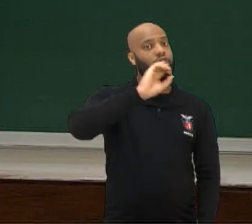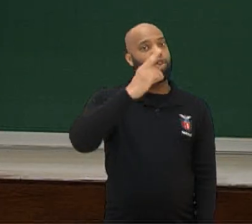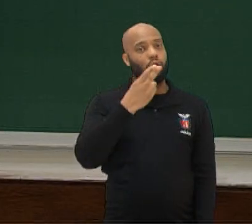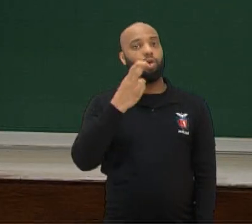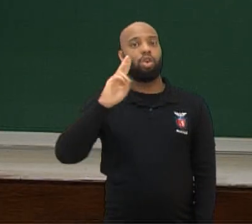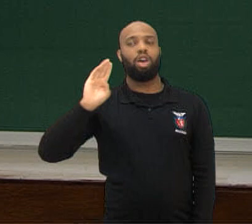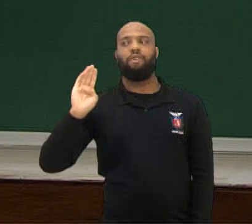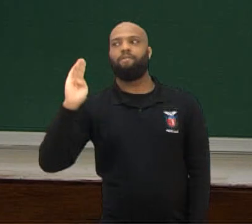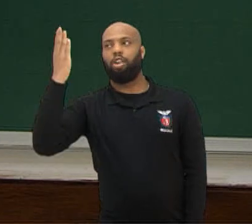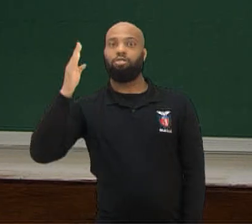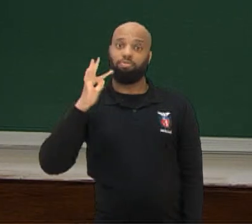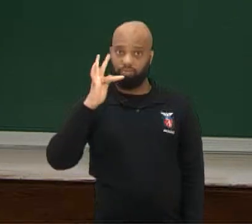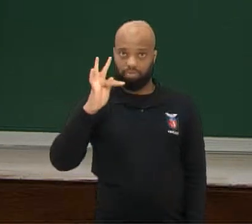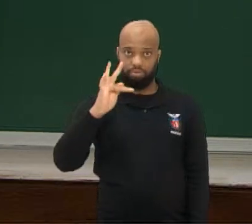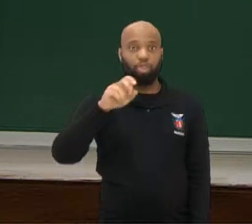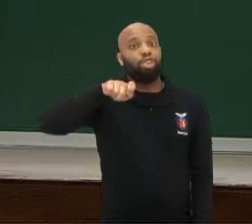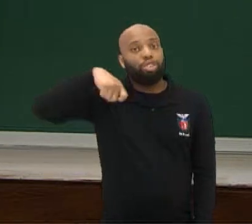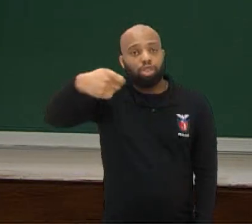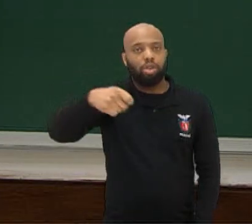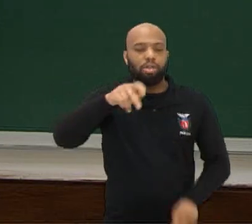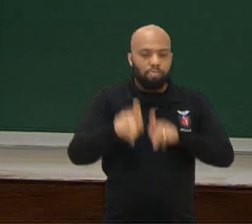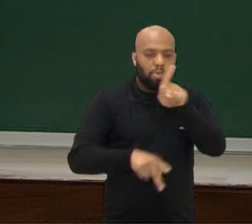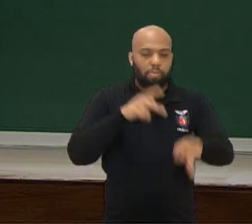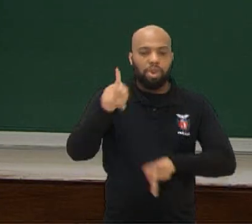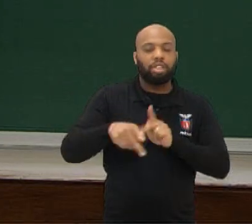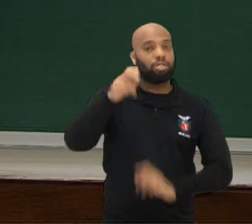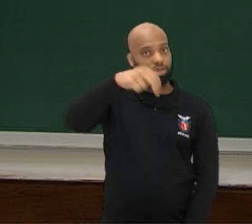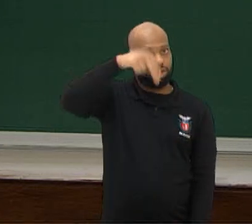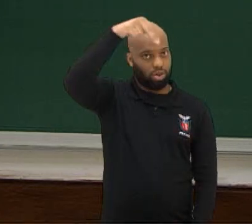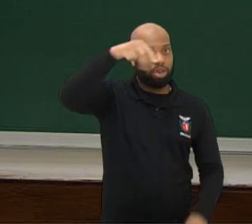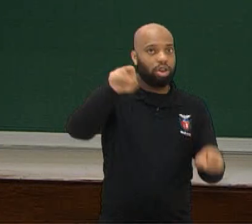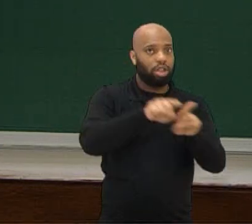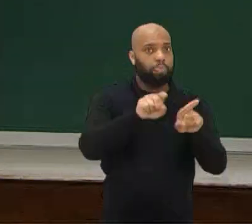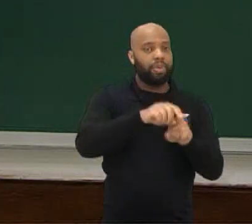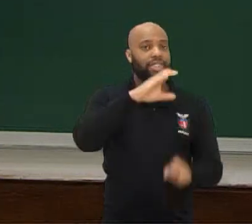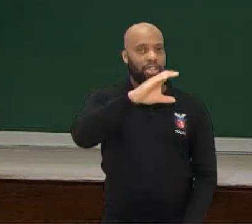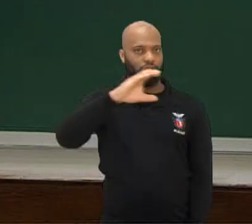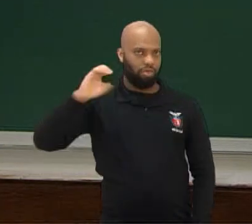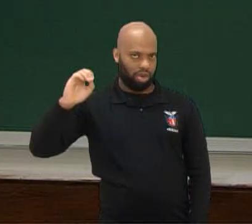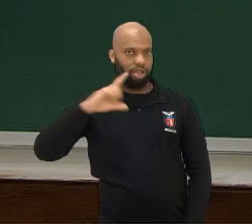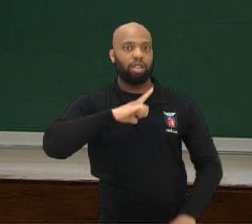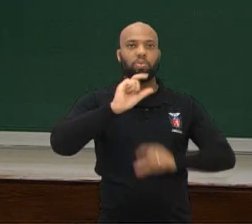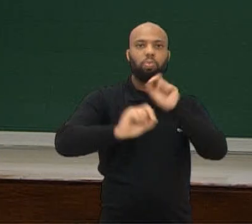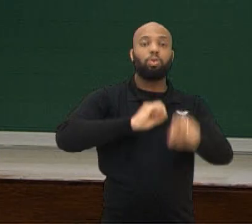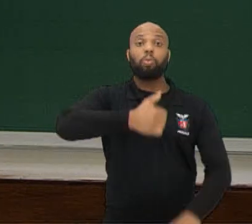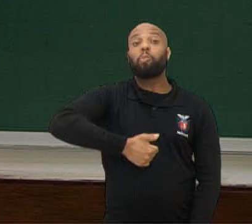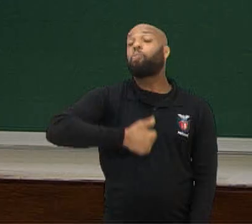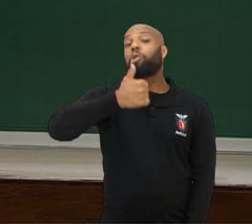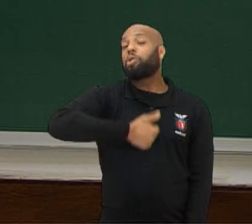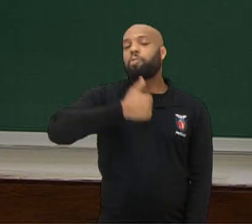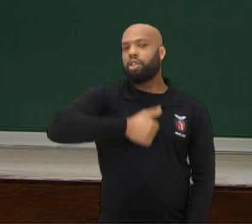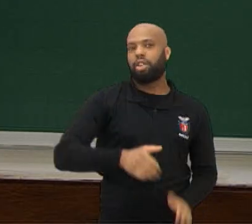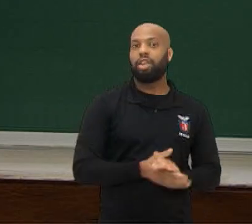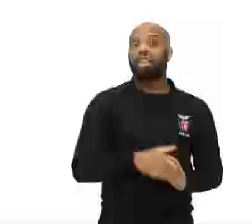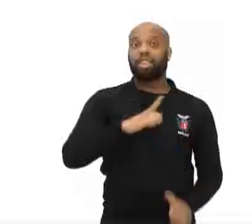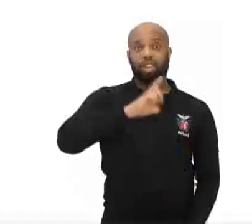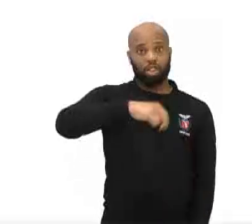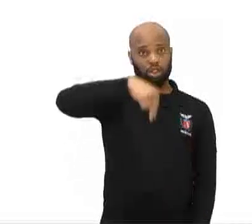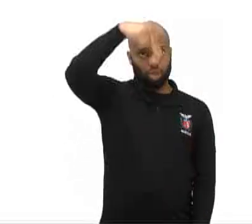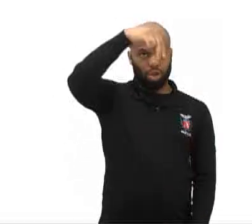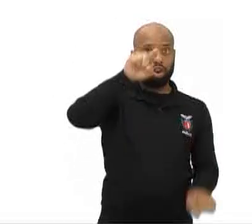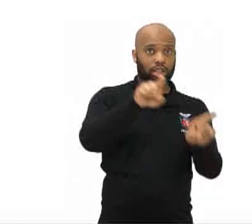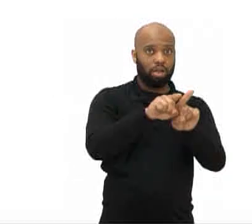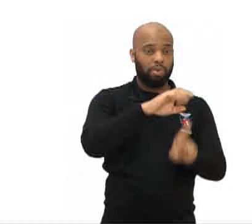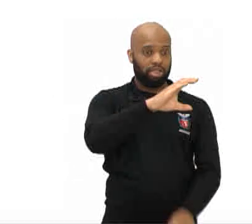em relação à distribuição da população do Norte e do Centro-Oeste. Então, o que que nós tínhamos na primeira ali? Tanto o Norte